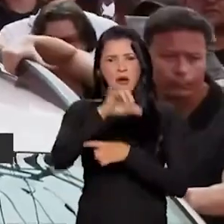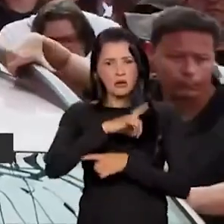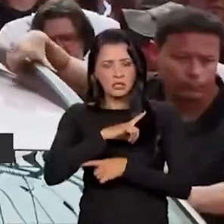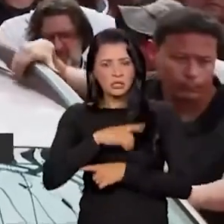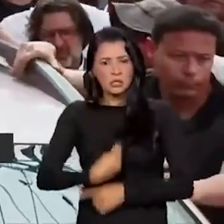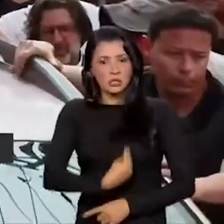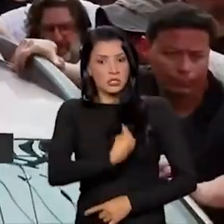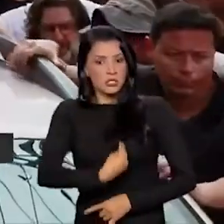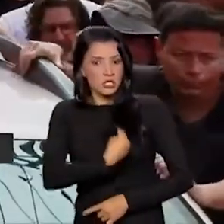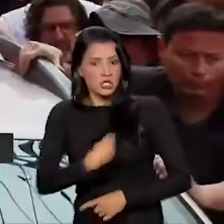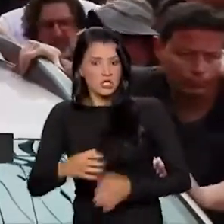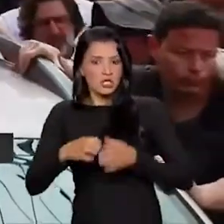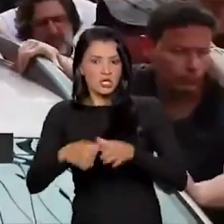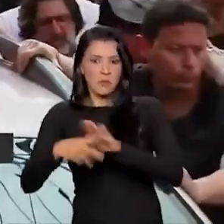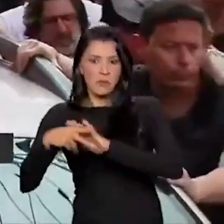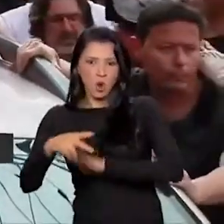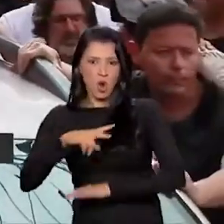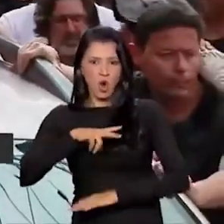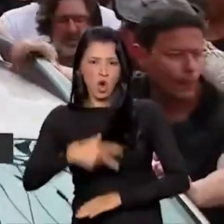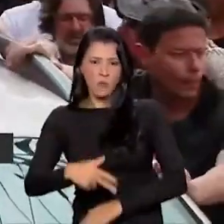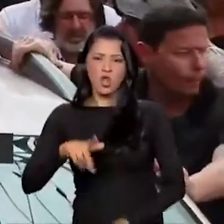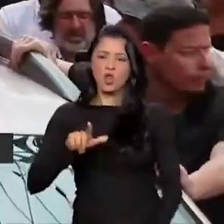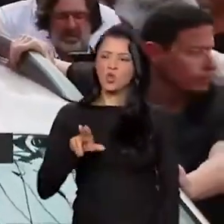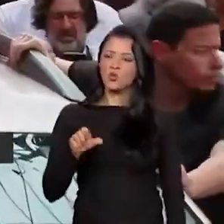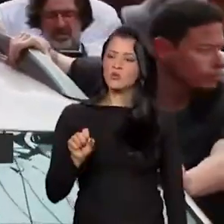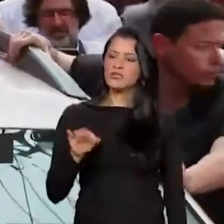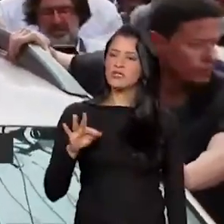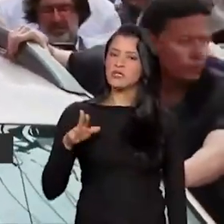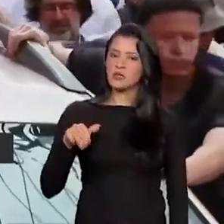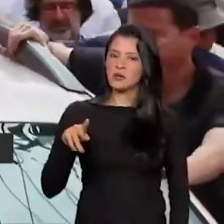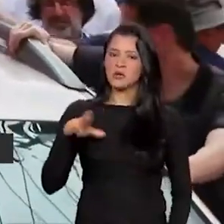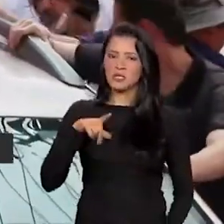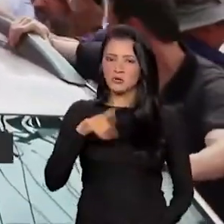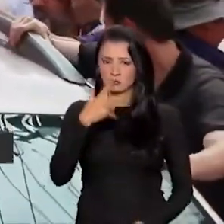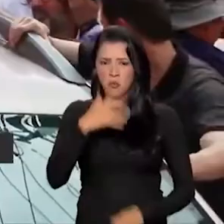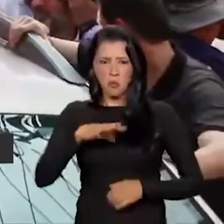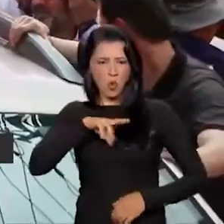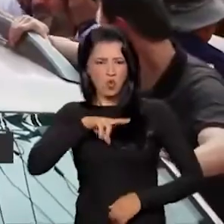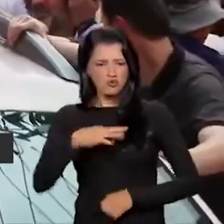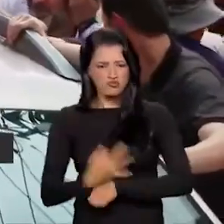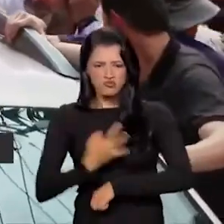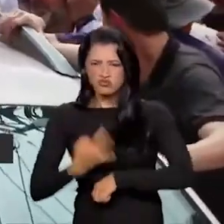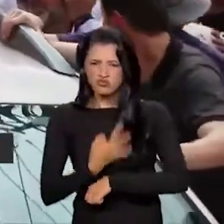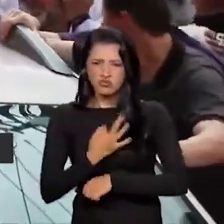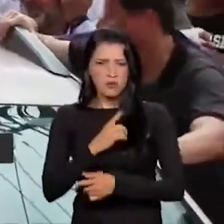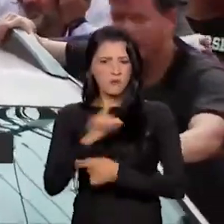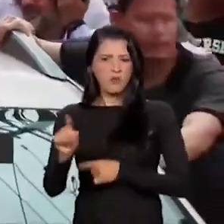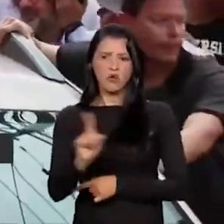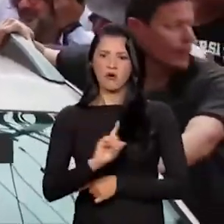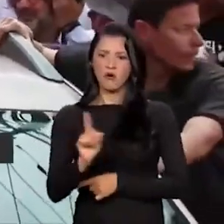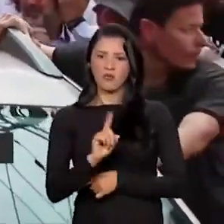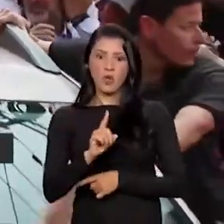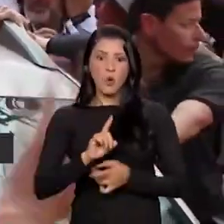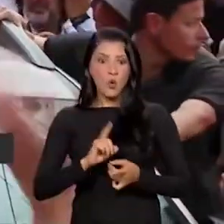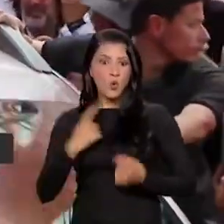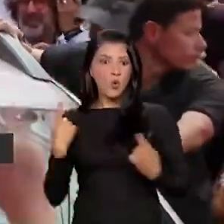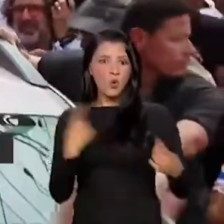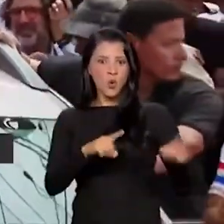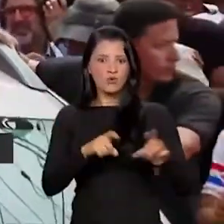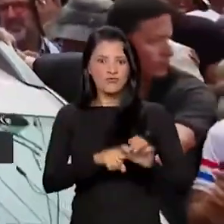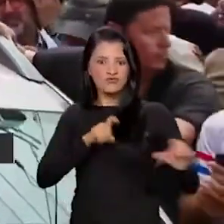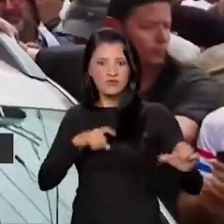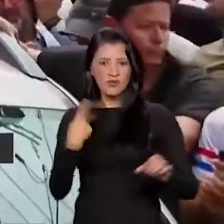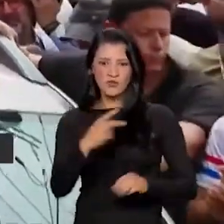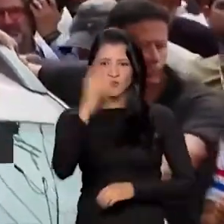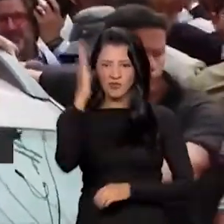presença de tropas da coroa lusitana, e os portugueses resistiam contra essa libertação.